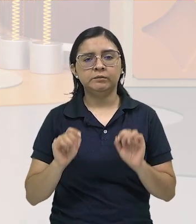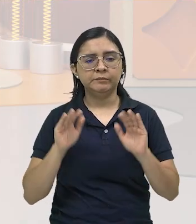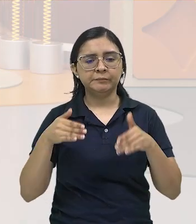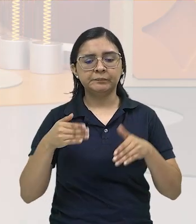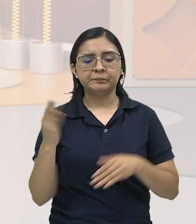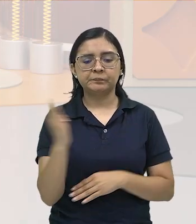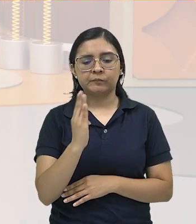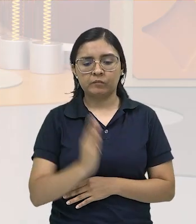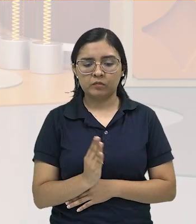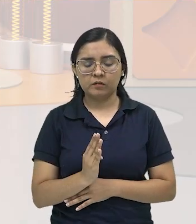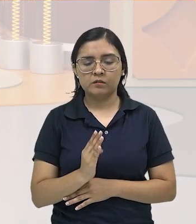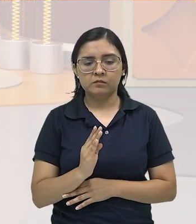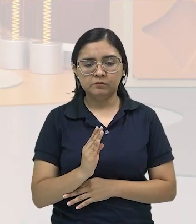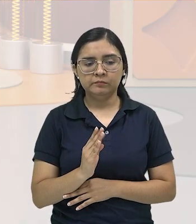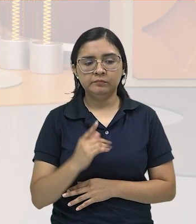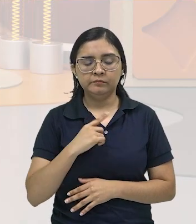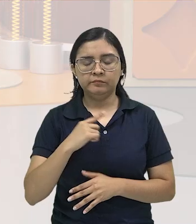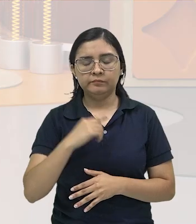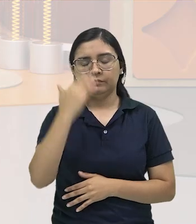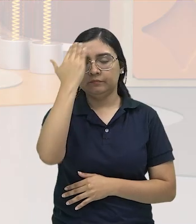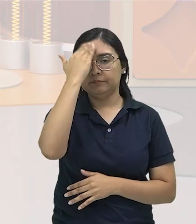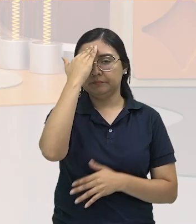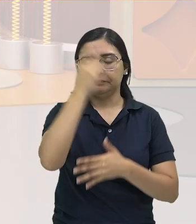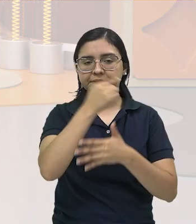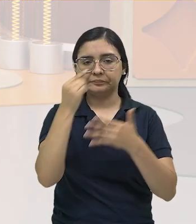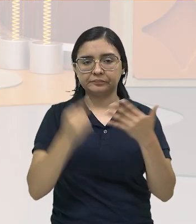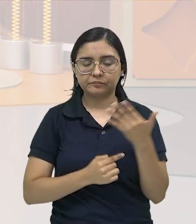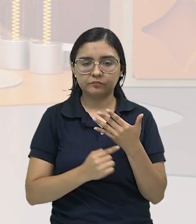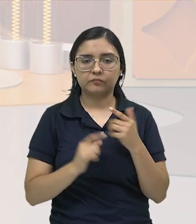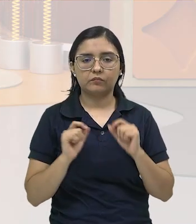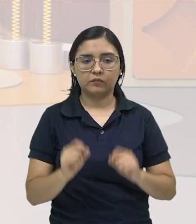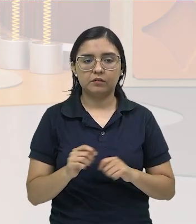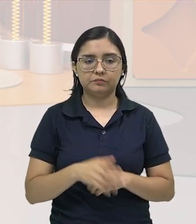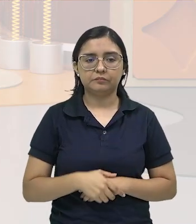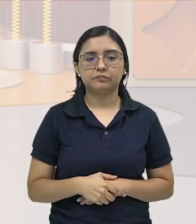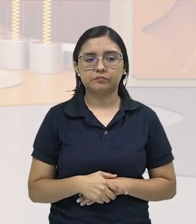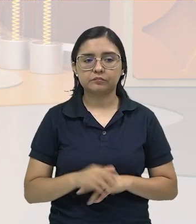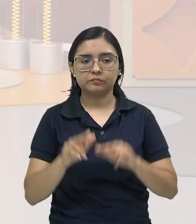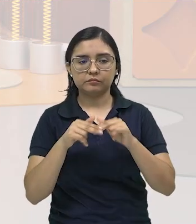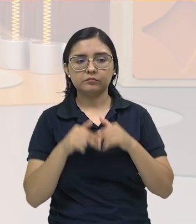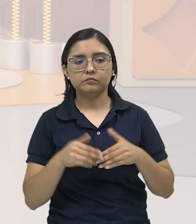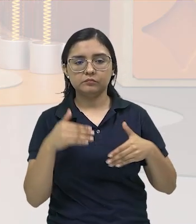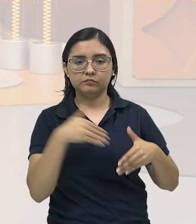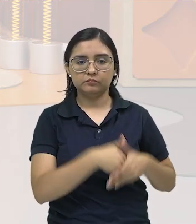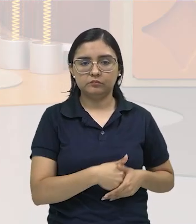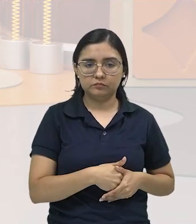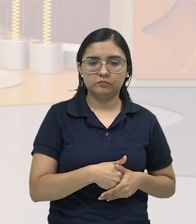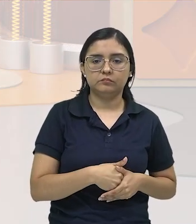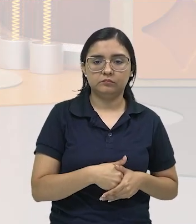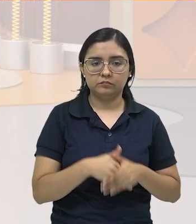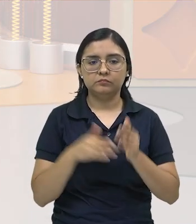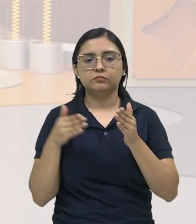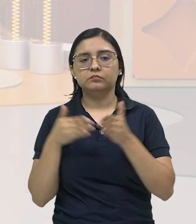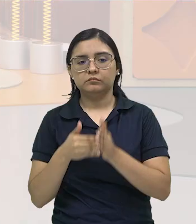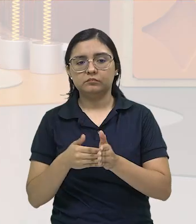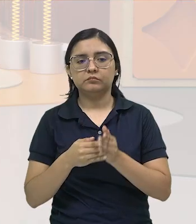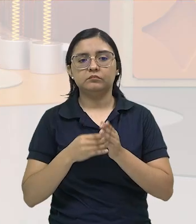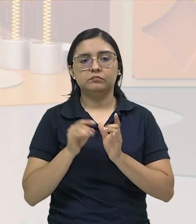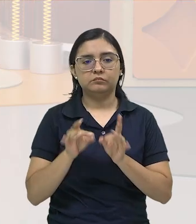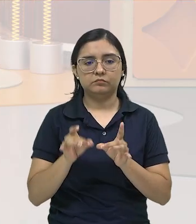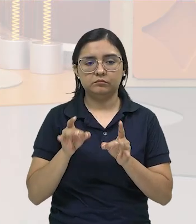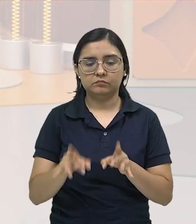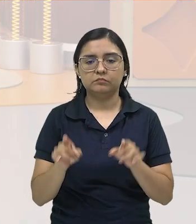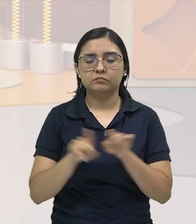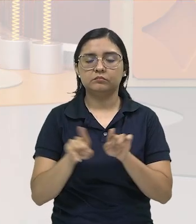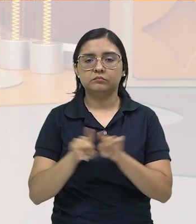você tem que entender, então, que essas condições formadas ali pela ascensão de Napoleão Bonaparte, do bloqueio continental, da